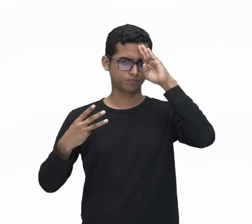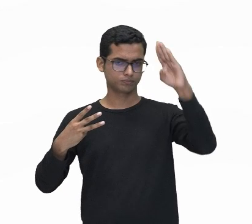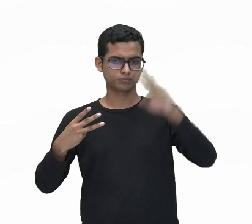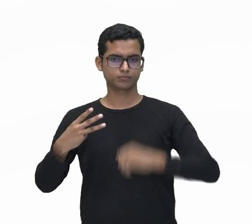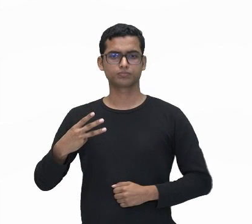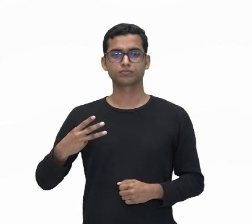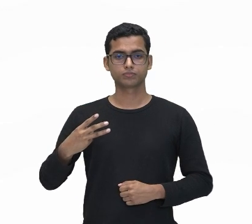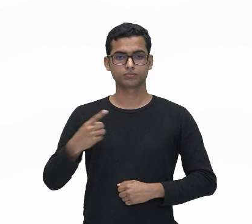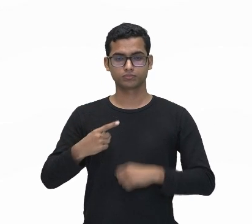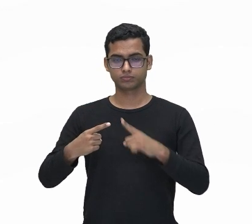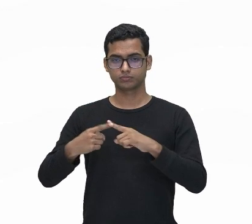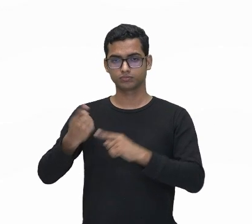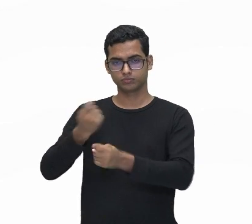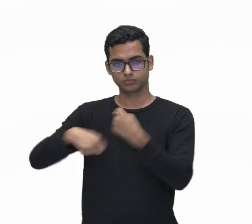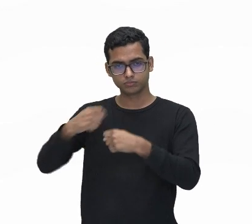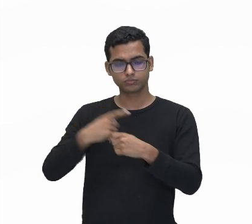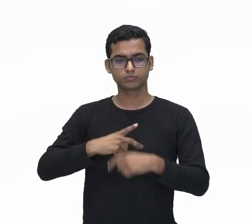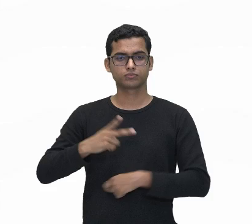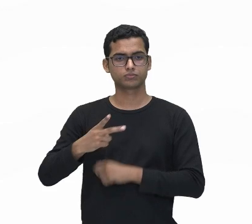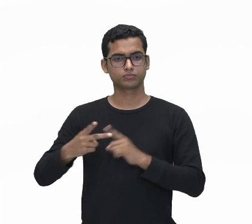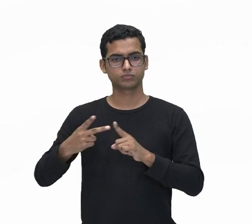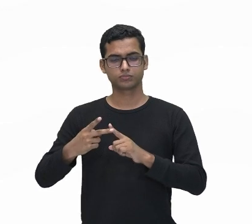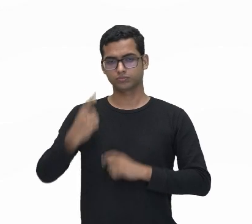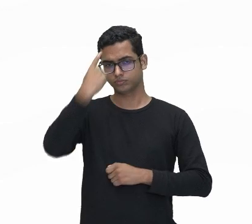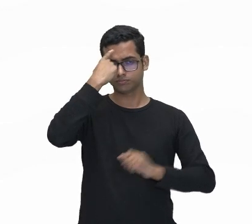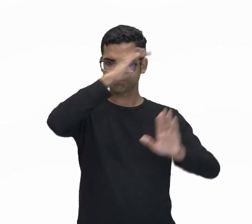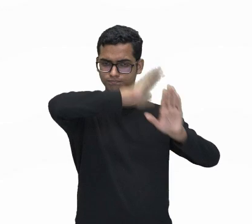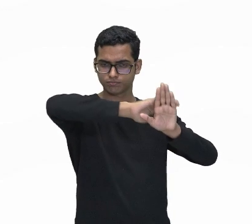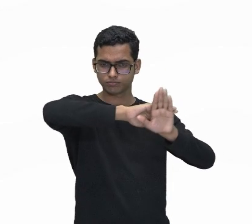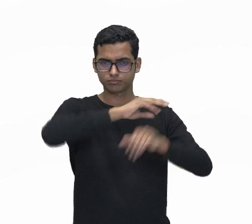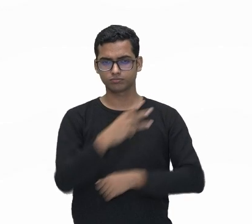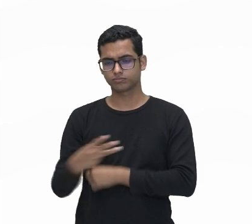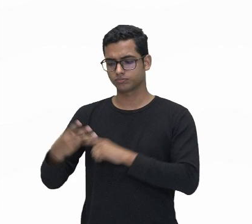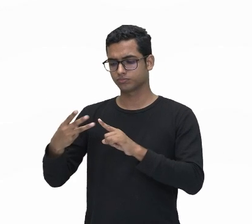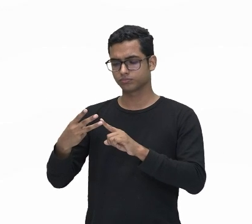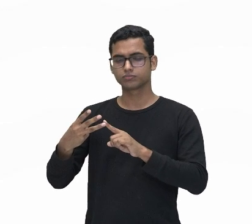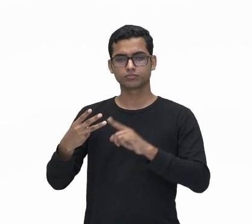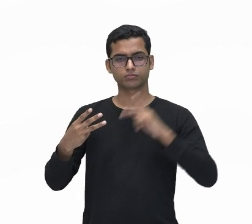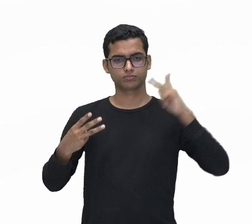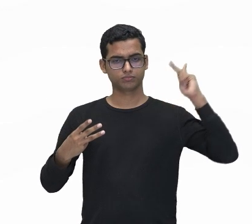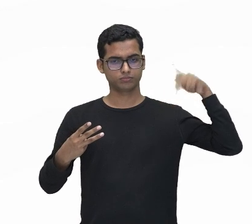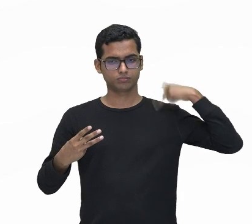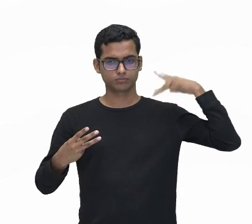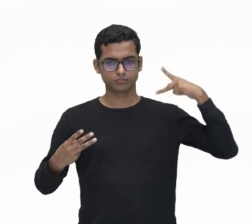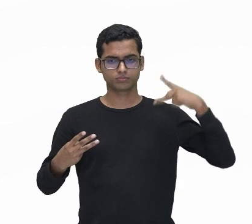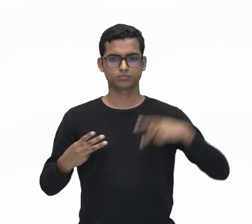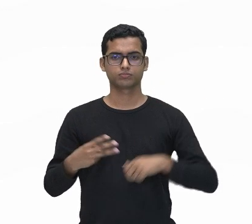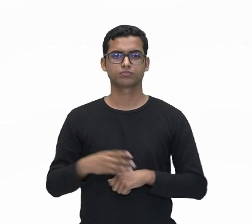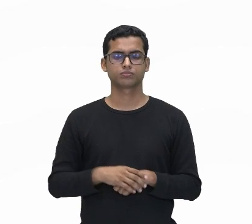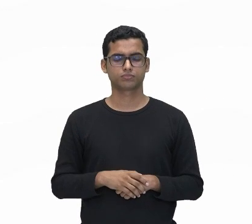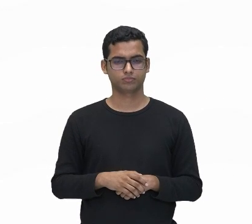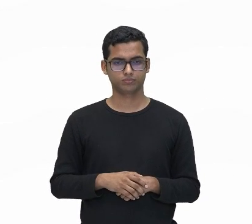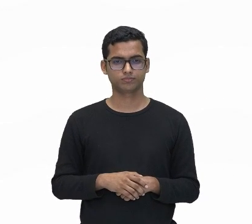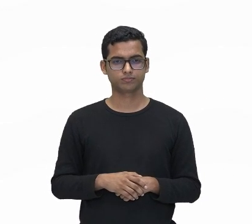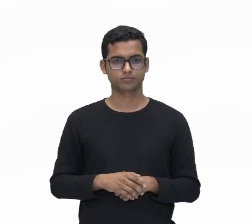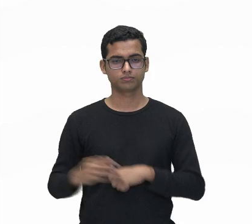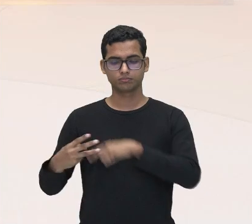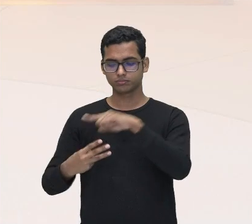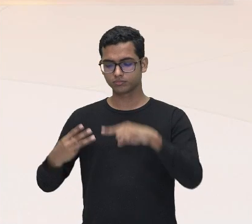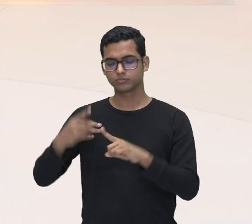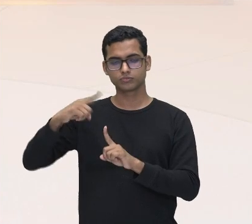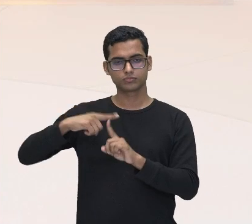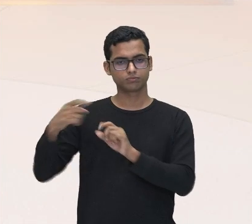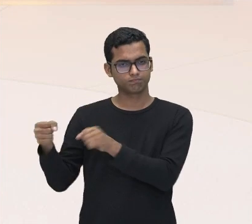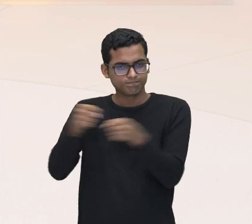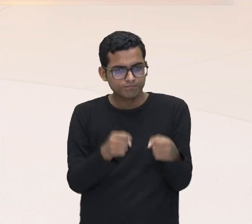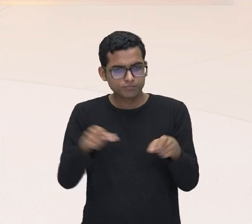o poder econômico, o poder ideológico e o poder político, certo? E agora nós vamos